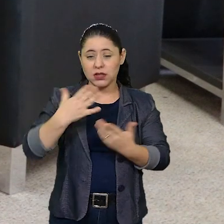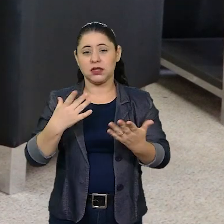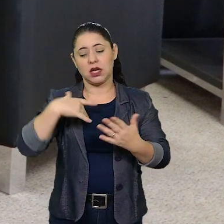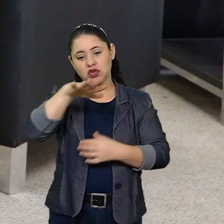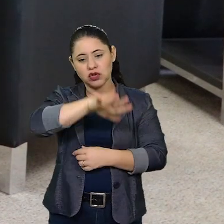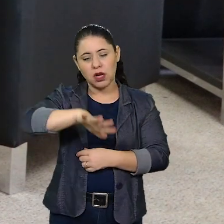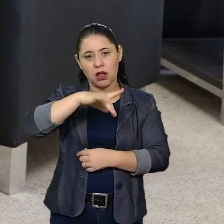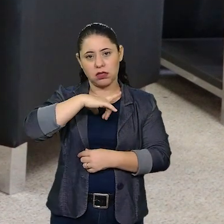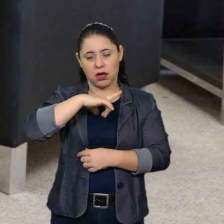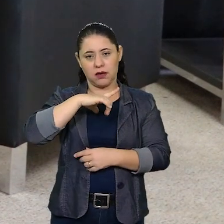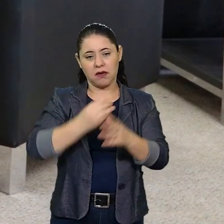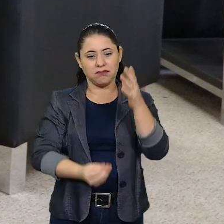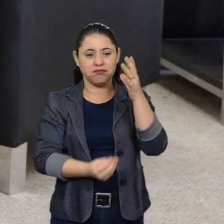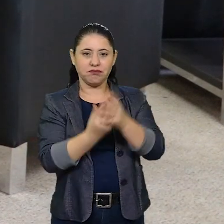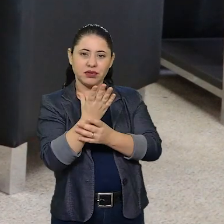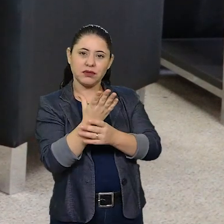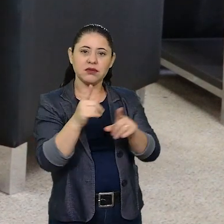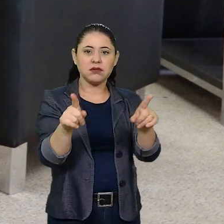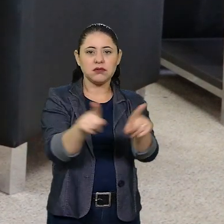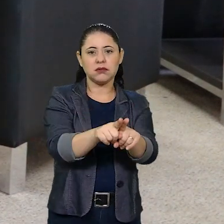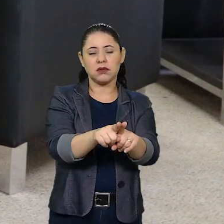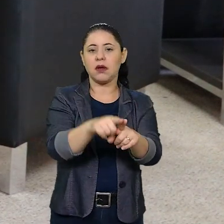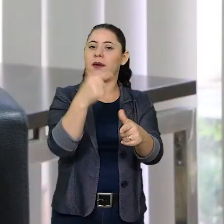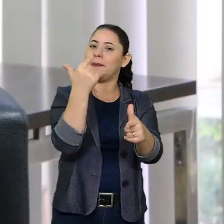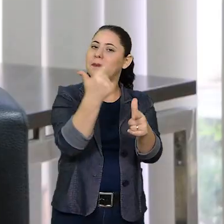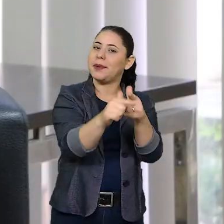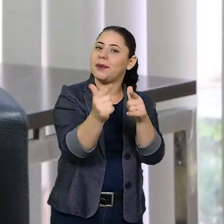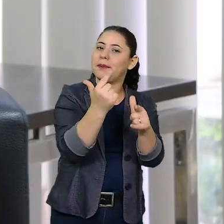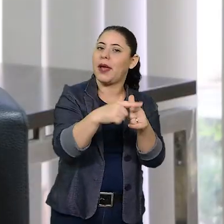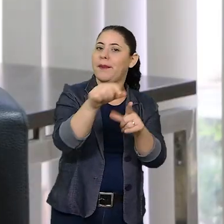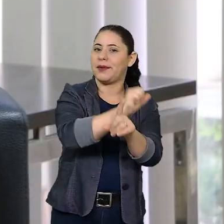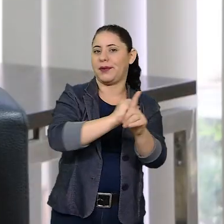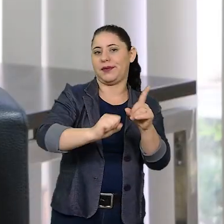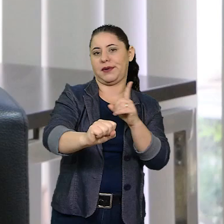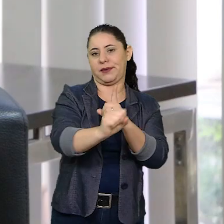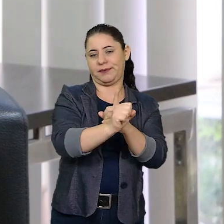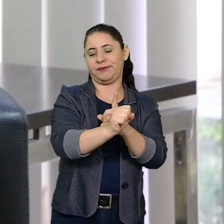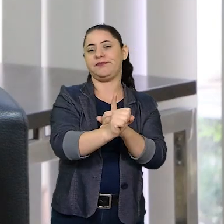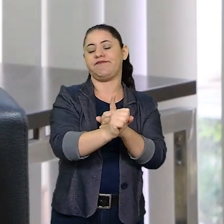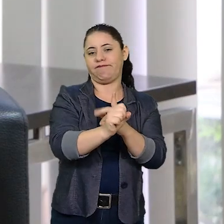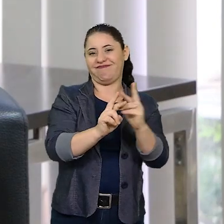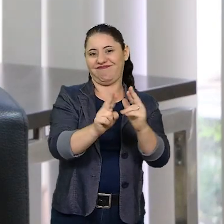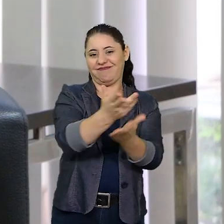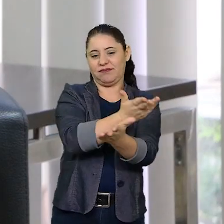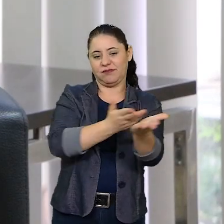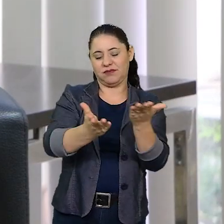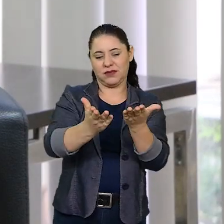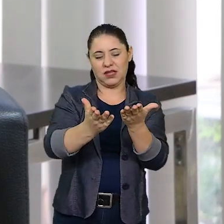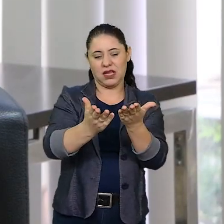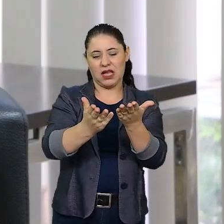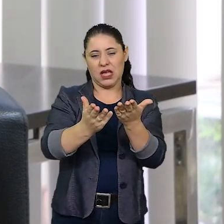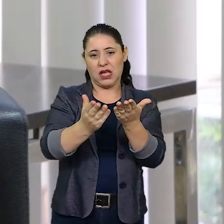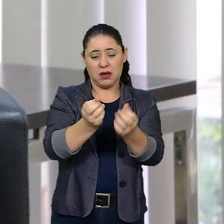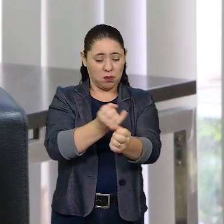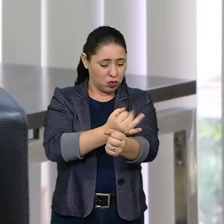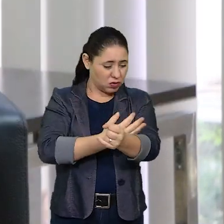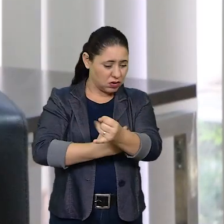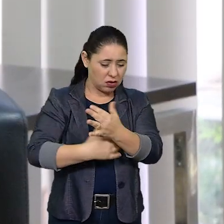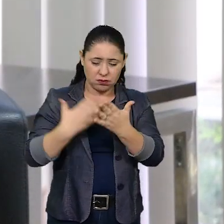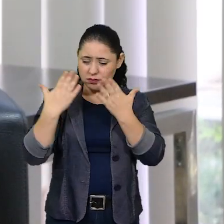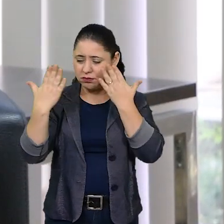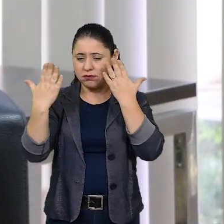uma forma geral, ela gera tanto problemas sociais, emocionais,